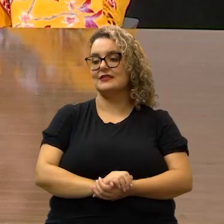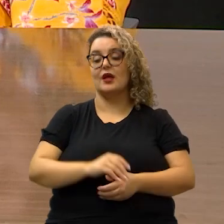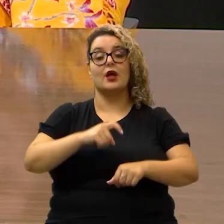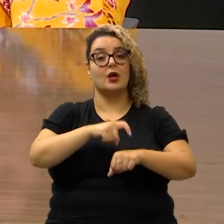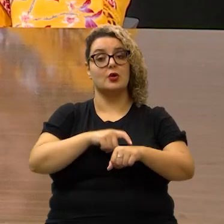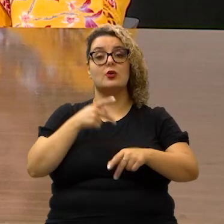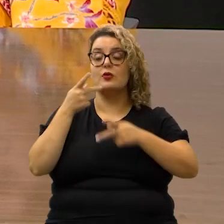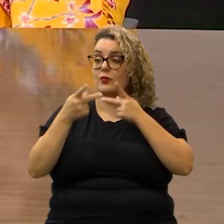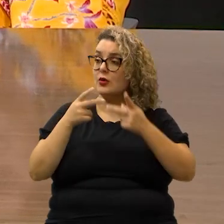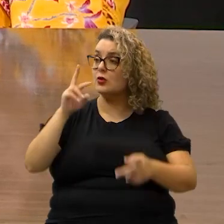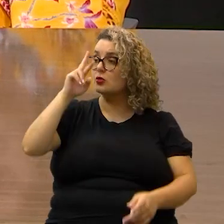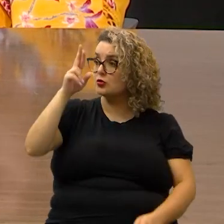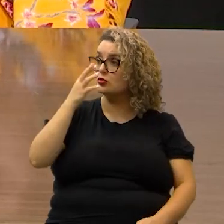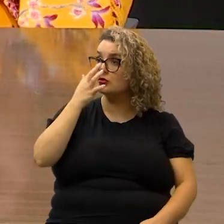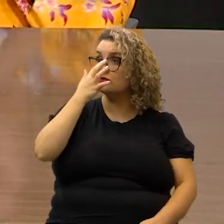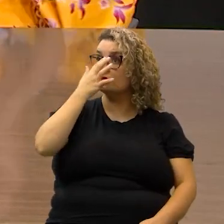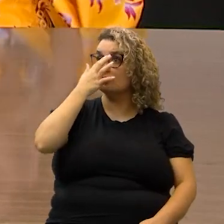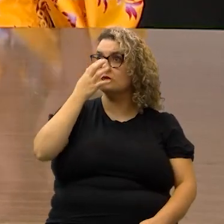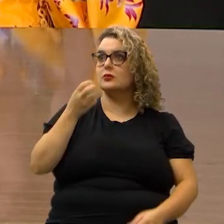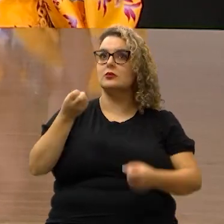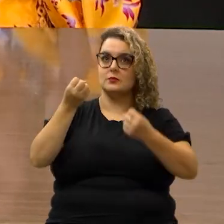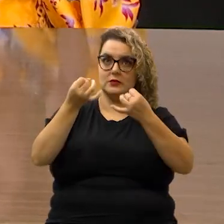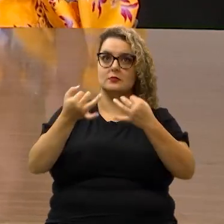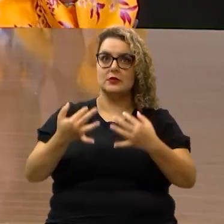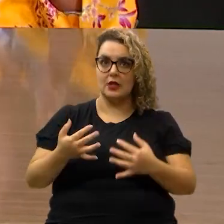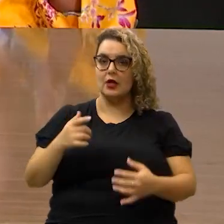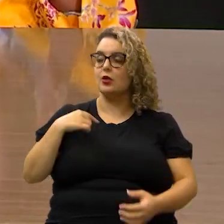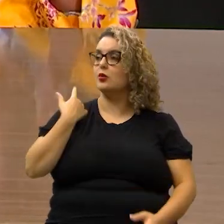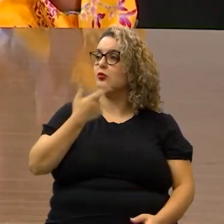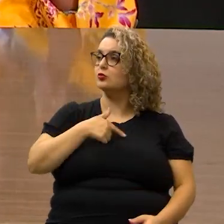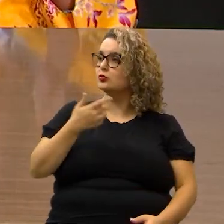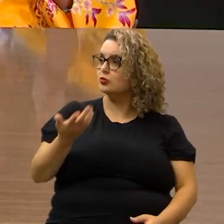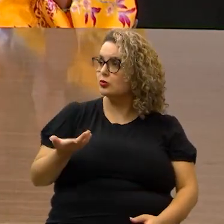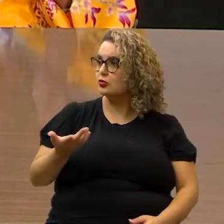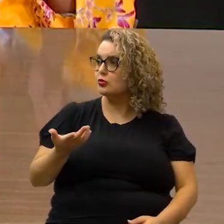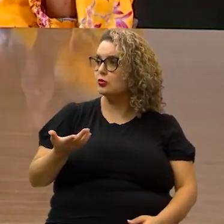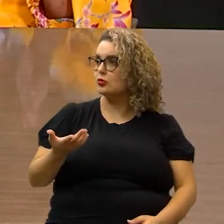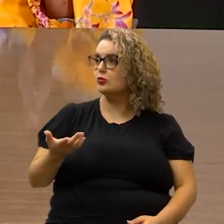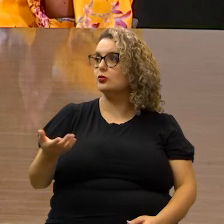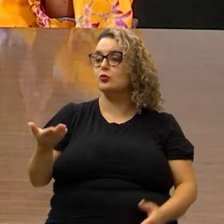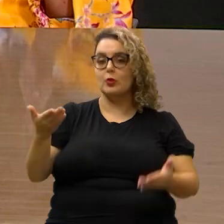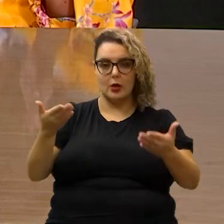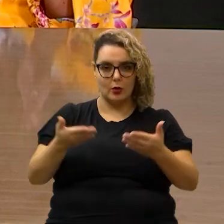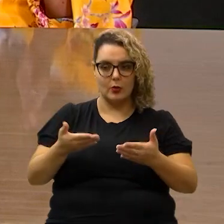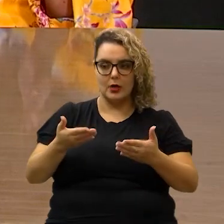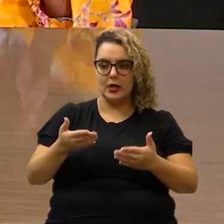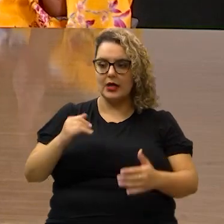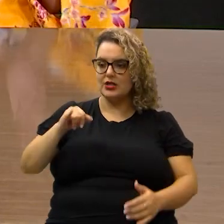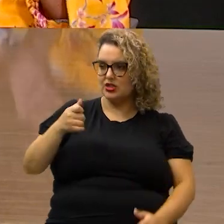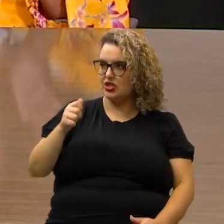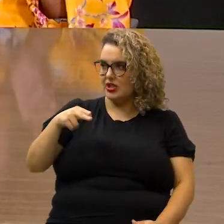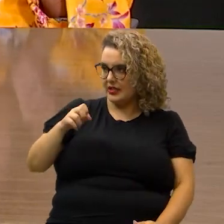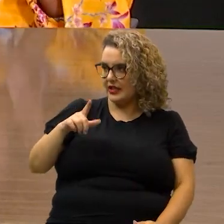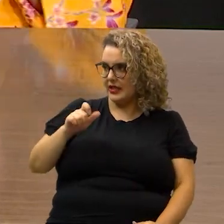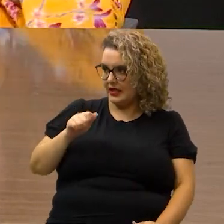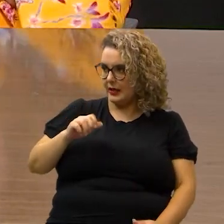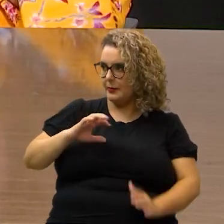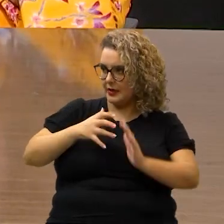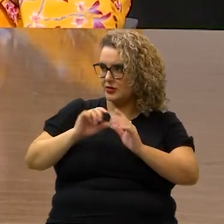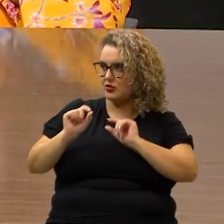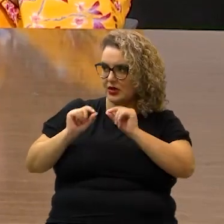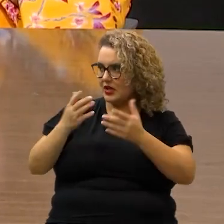ia fazer uma breve explicação, nós estamos no atual momento que chamado janela partidária, é isso? Sim, pela